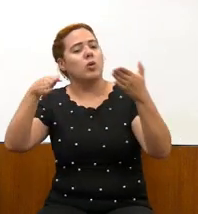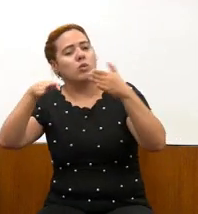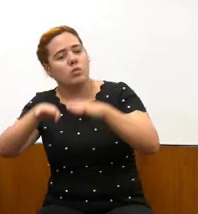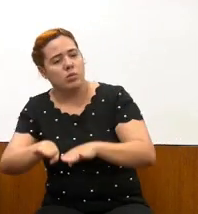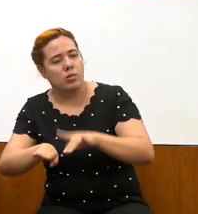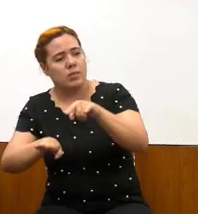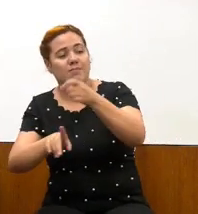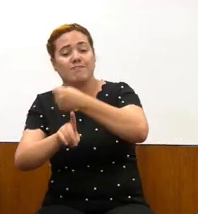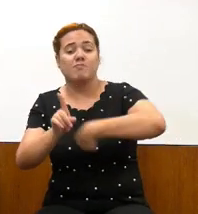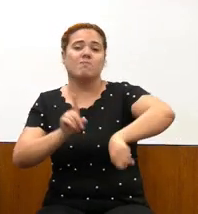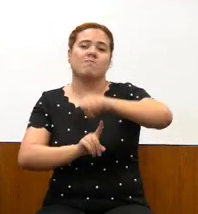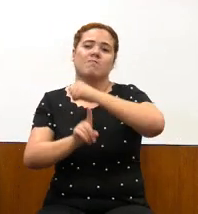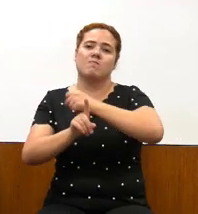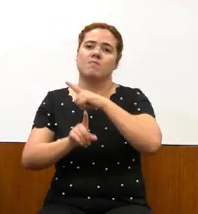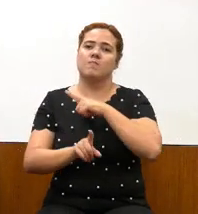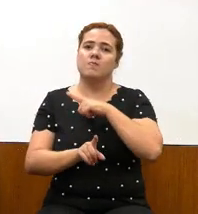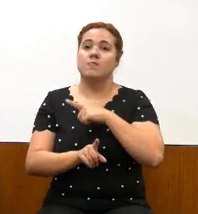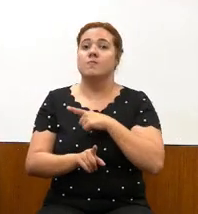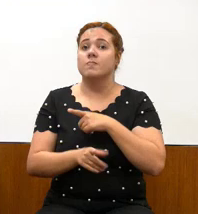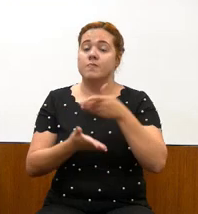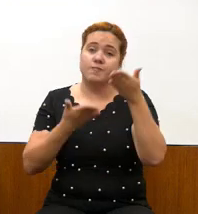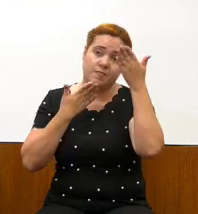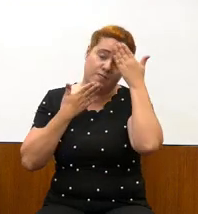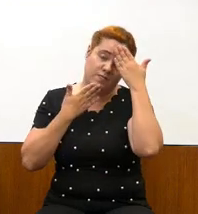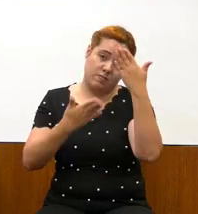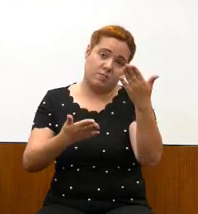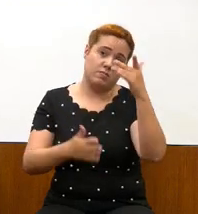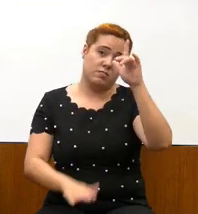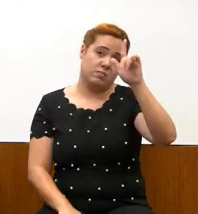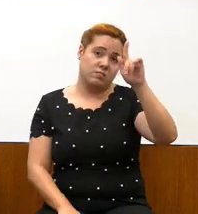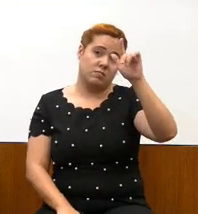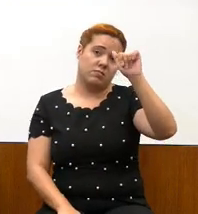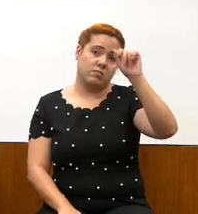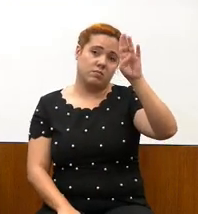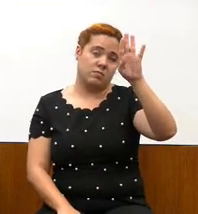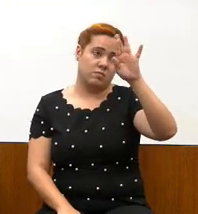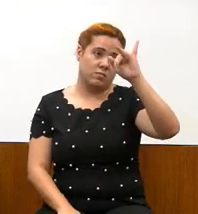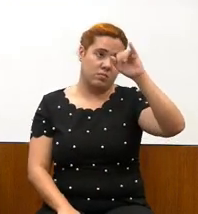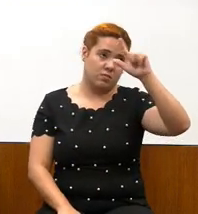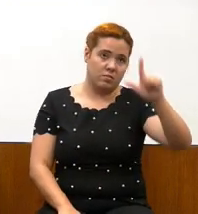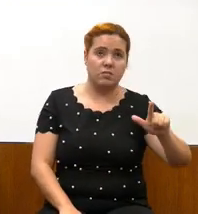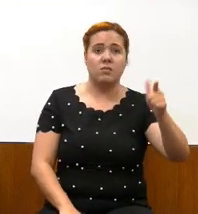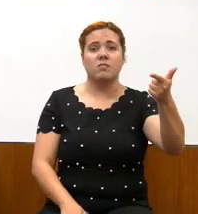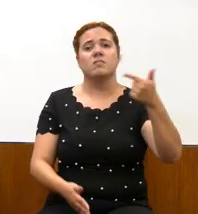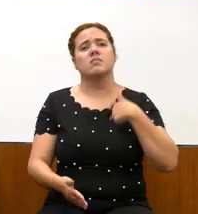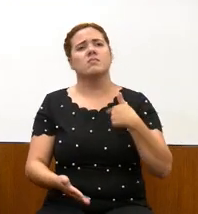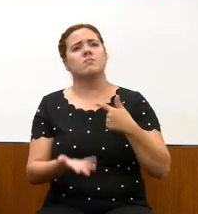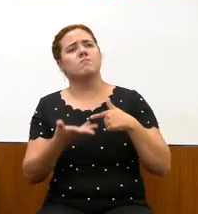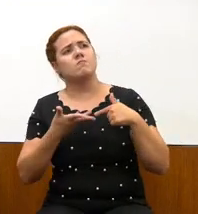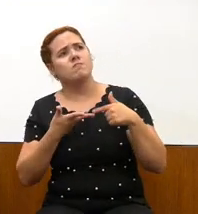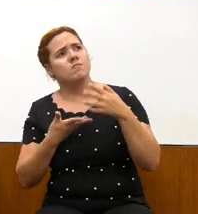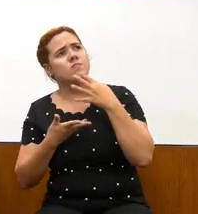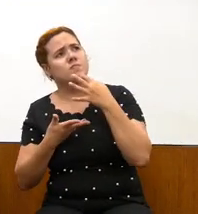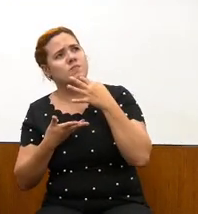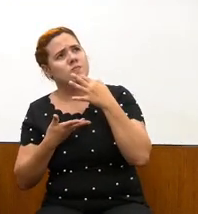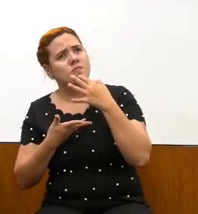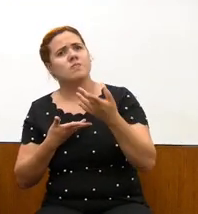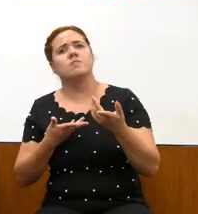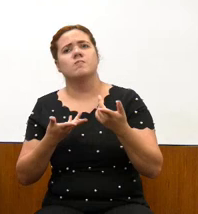na sociedade. Eu agradeço, então, ao Gabriel, ele se mostrou muito conhecedor do